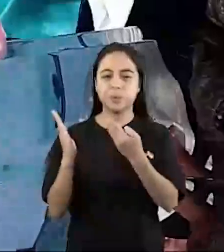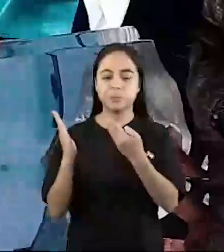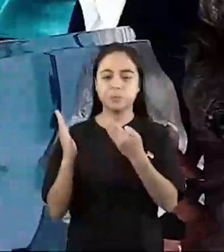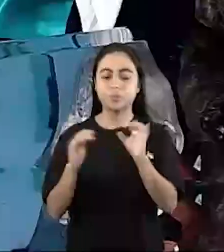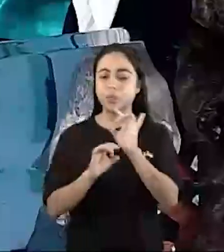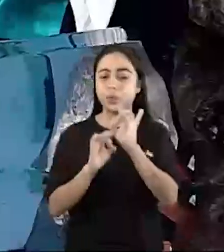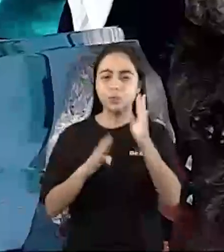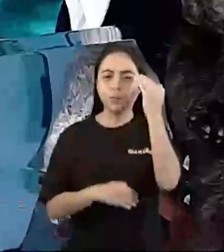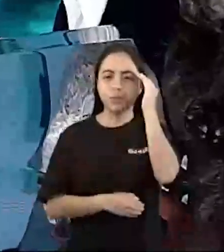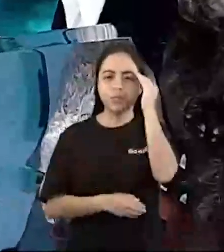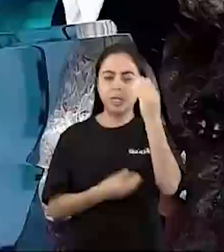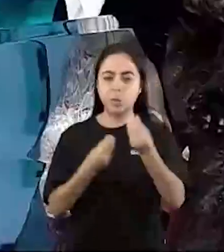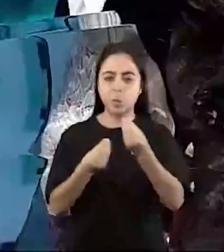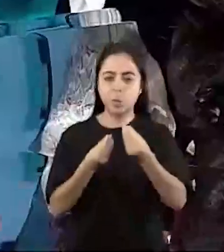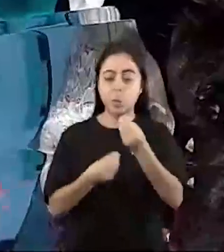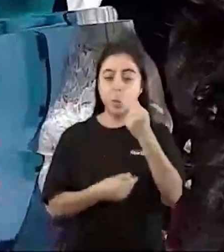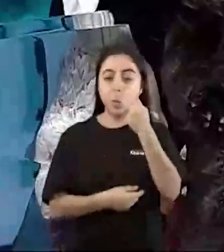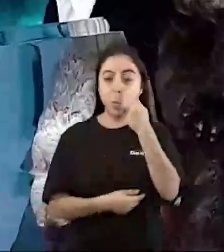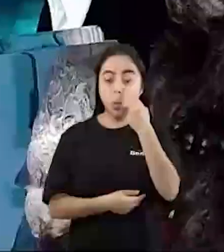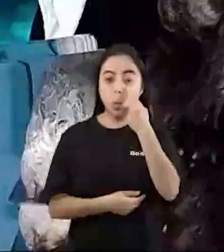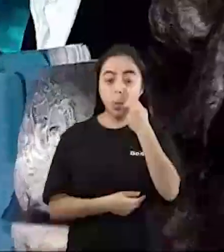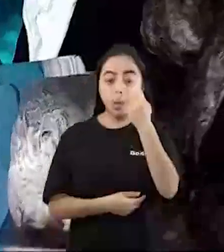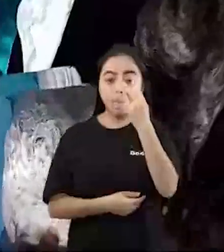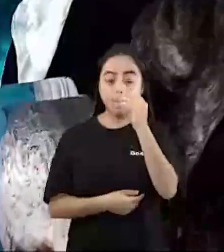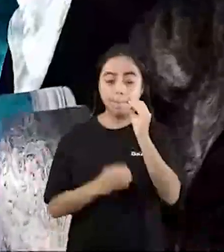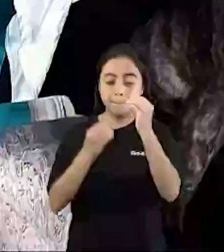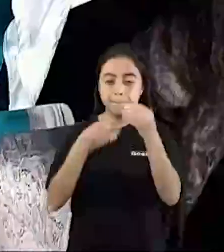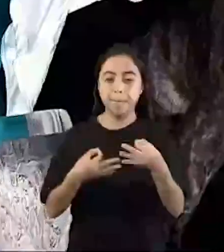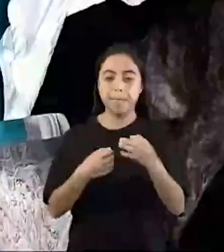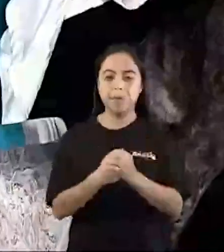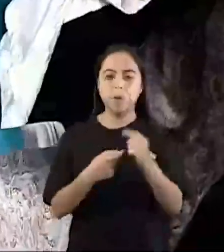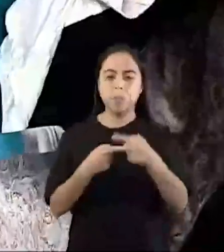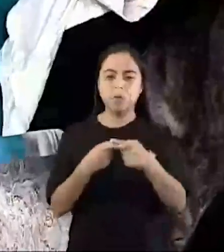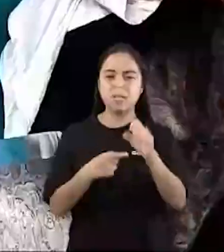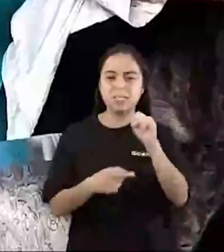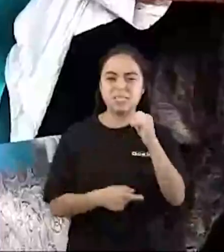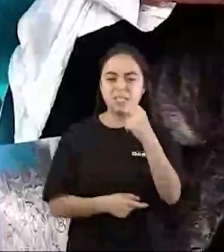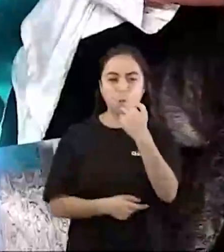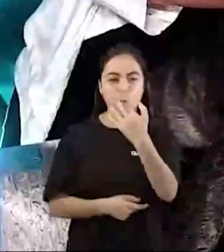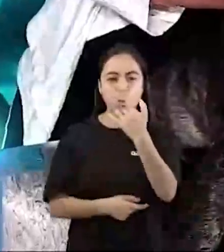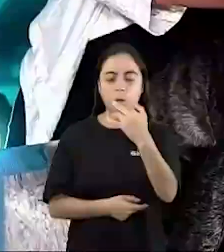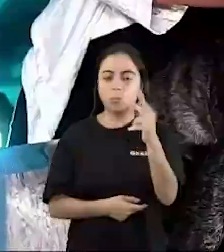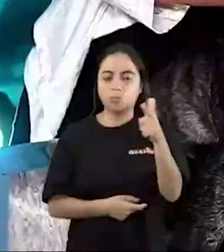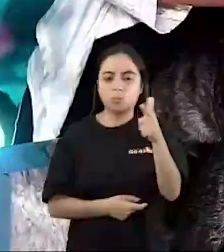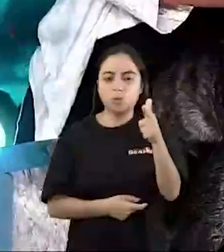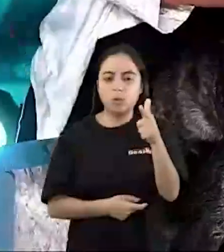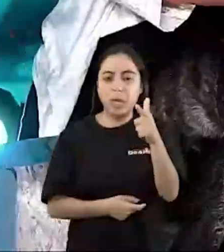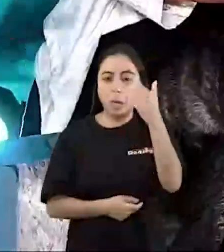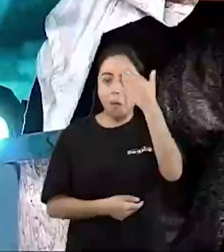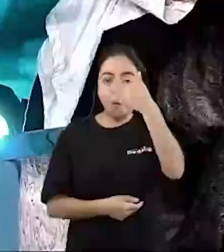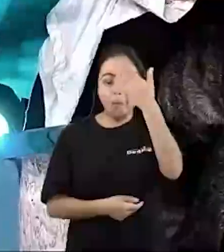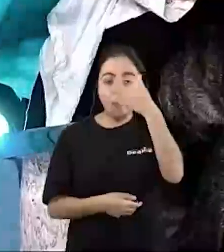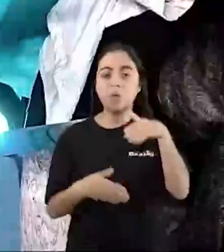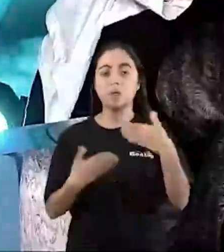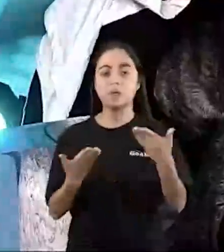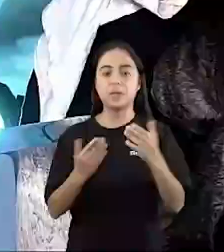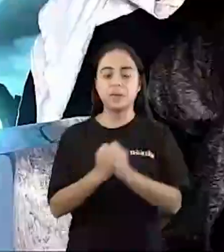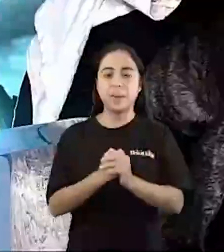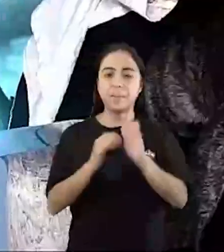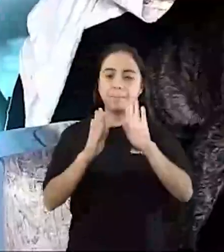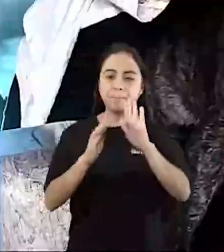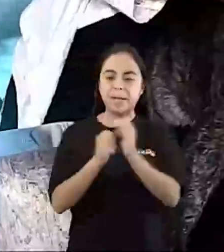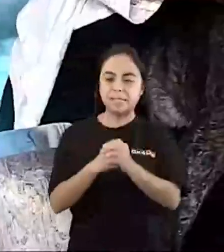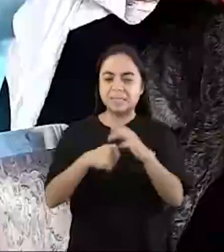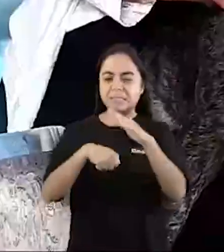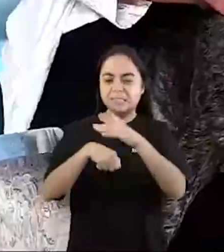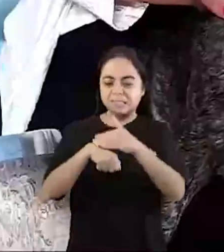gente saber como que eu vou enxergar. Porque se não tiver corado, vai servir para Demodex. Beleza, mas não vai servir para ver se tem as infecções